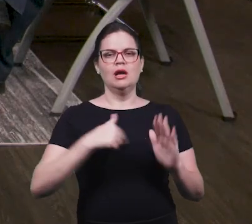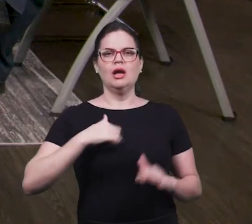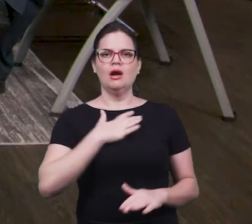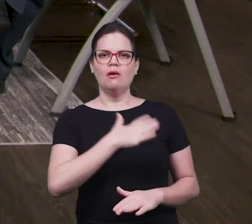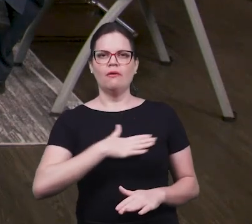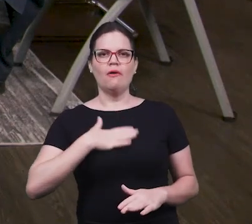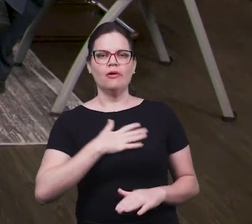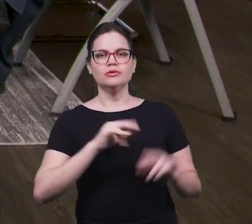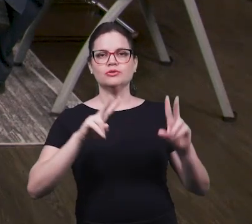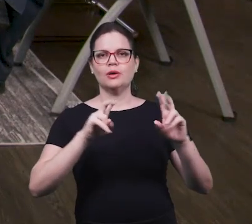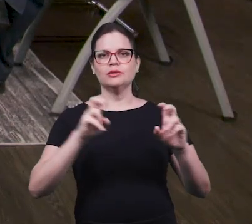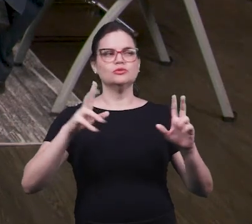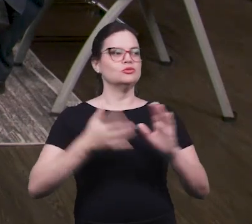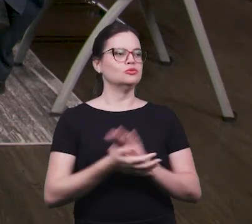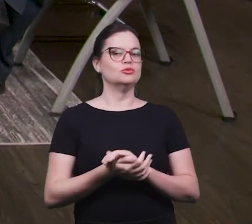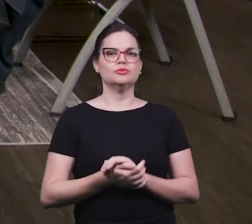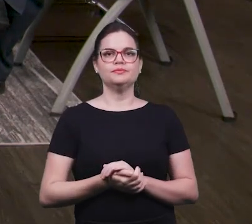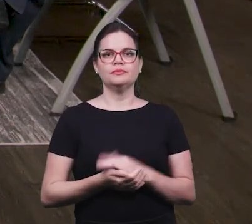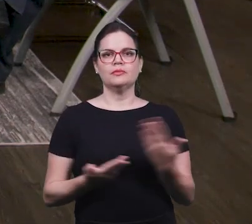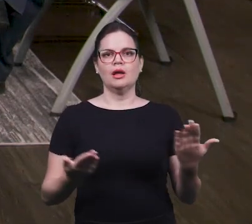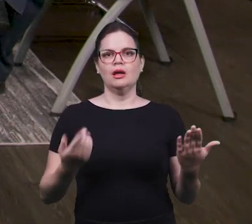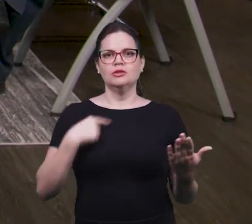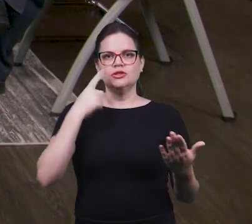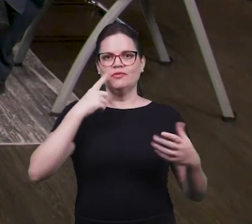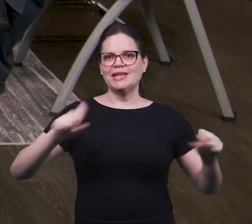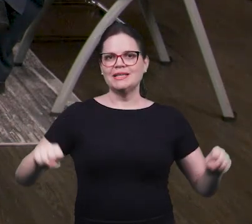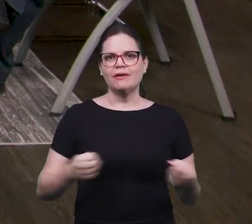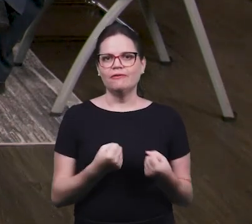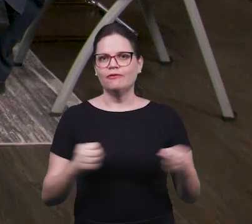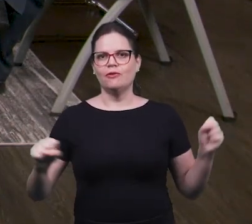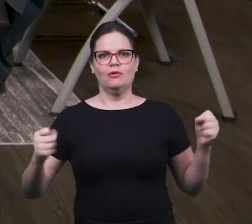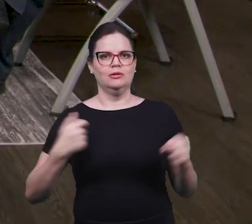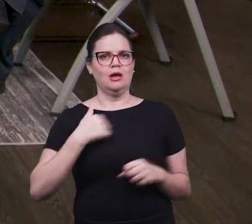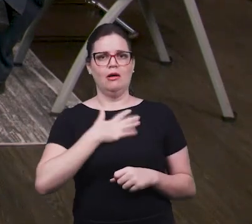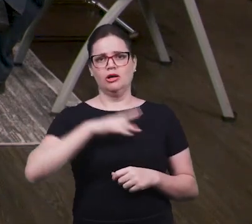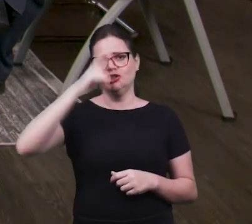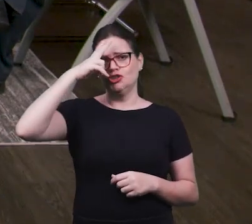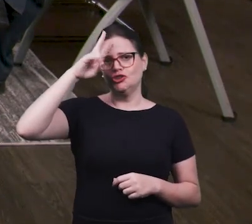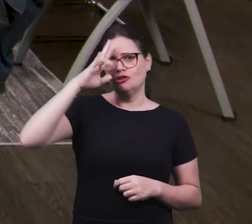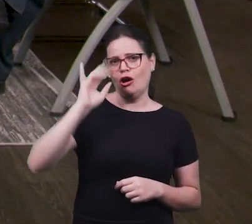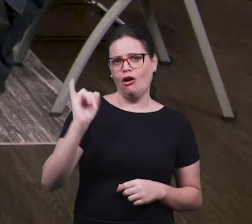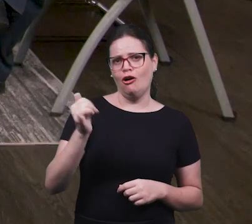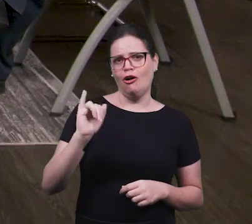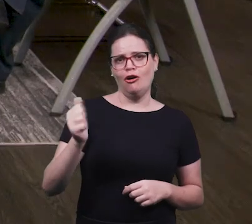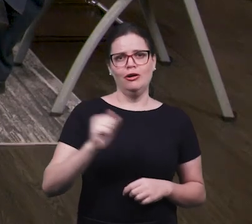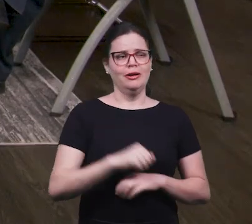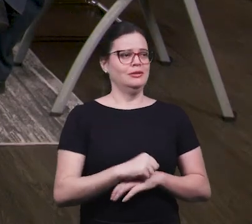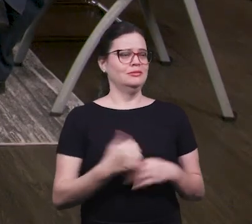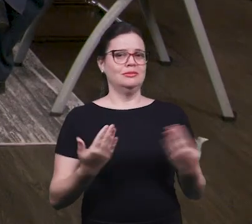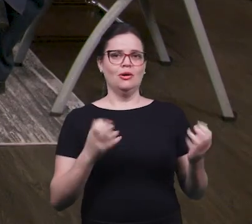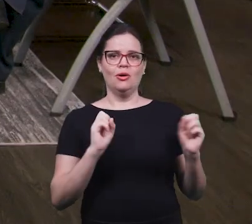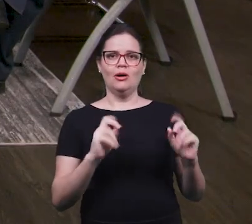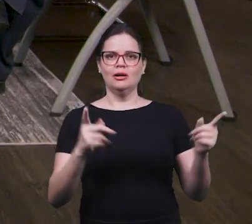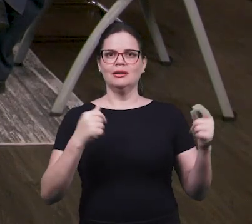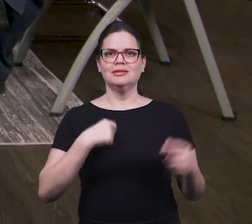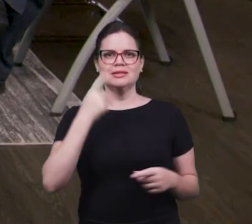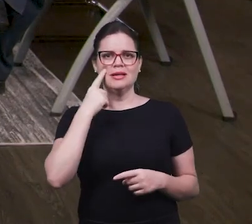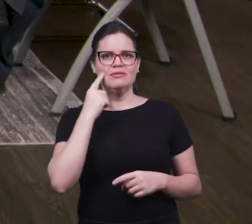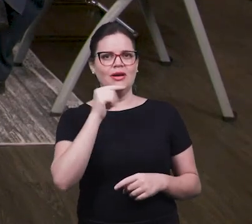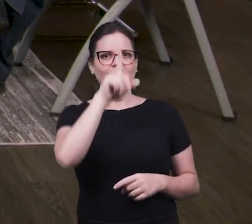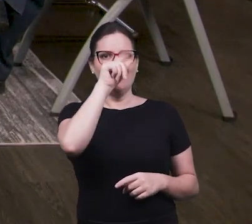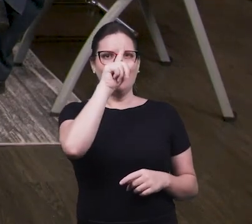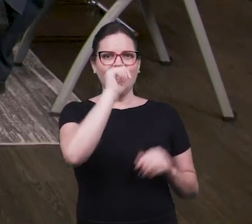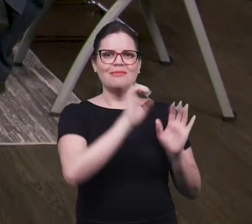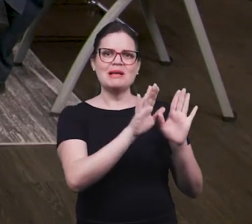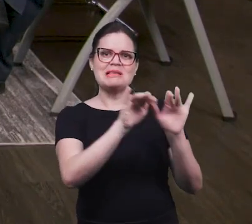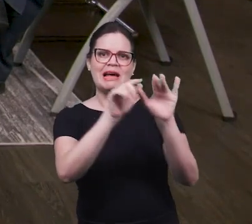folclore, eu gosto de ver o sanfoneiro, eu gosto. Não vejo mal nenhum, né? As andorinhas voltando, também